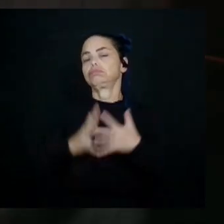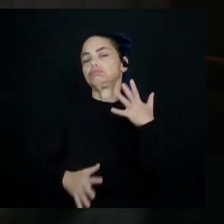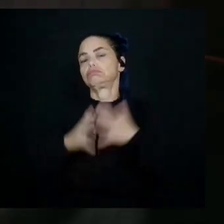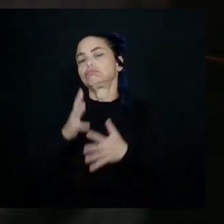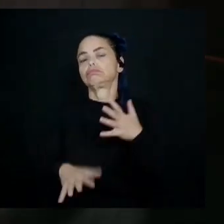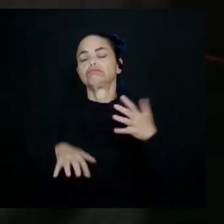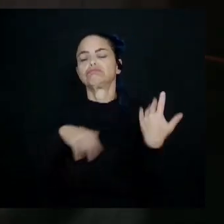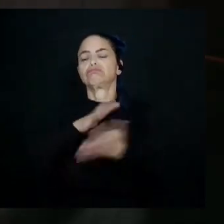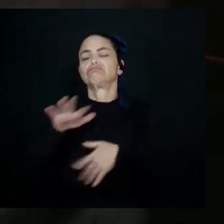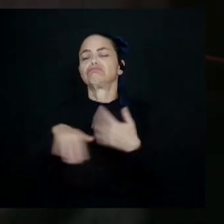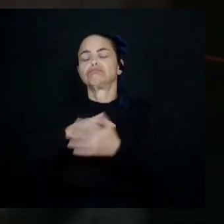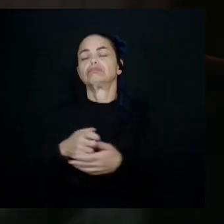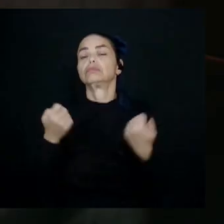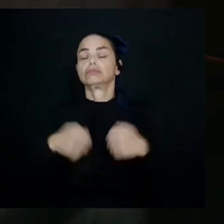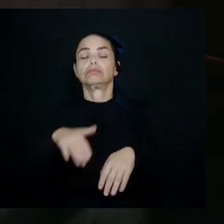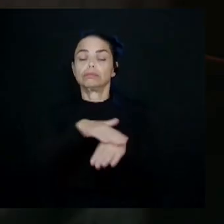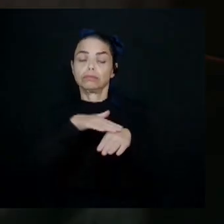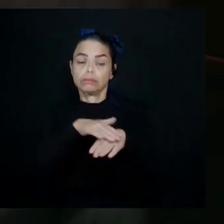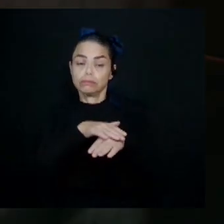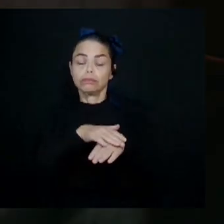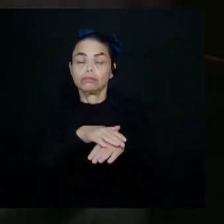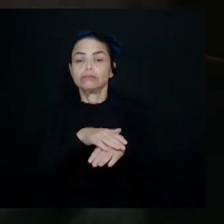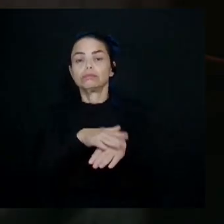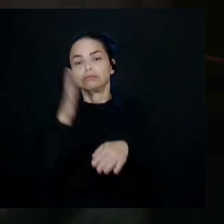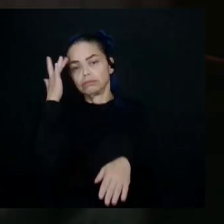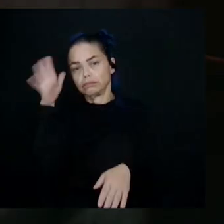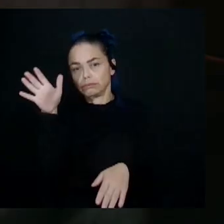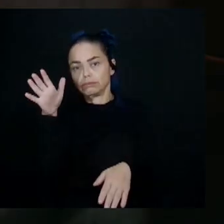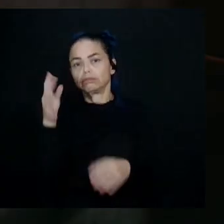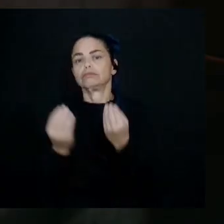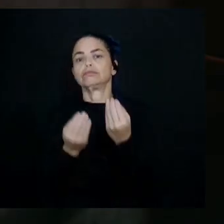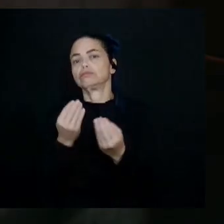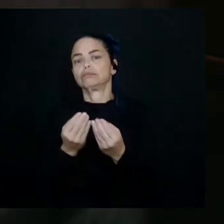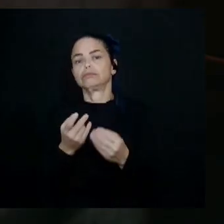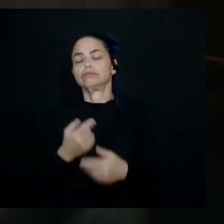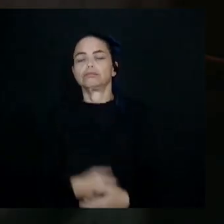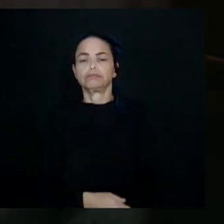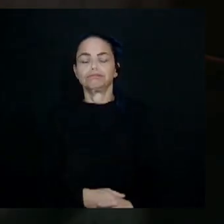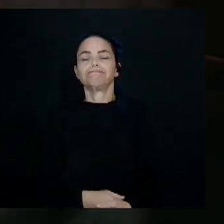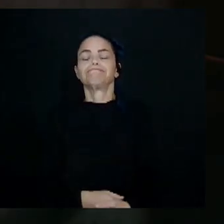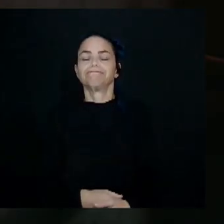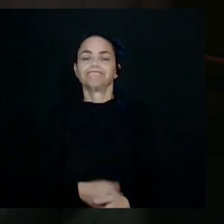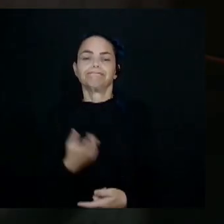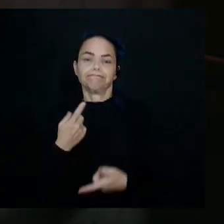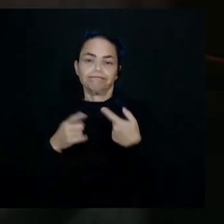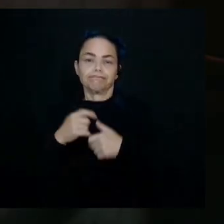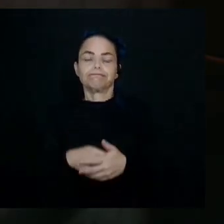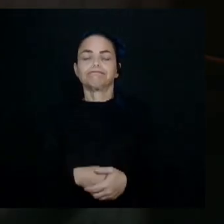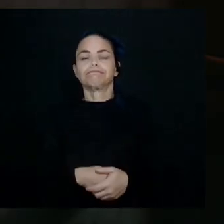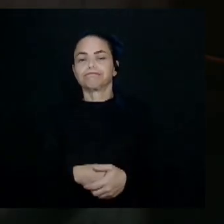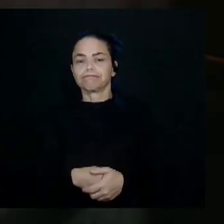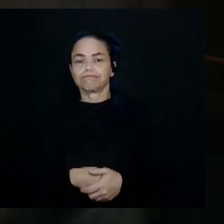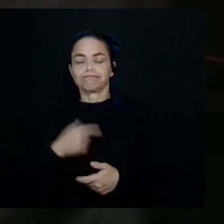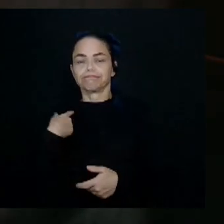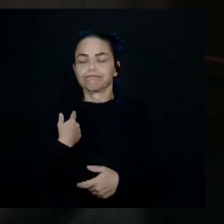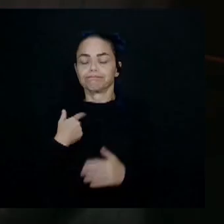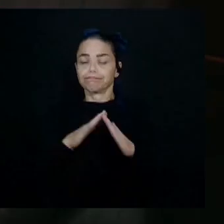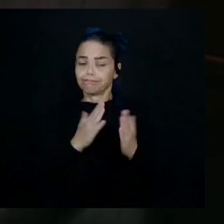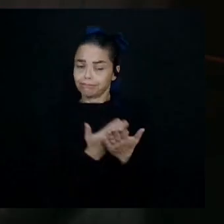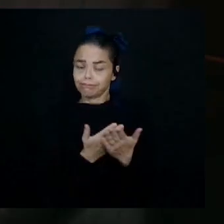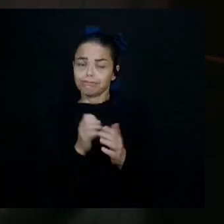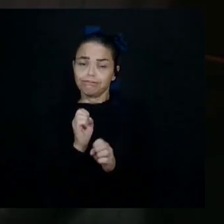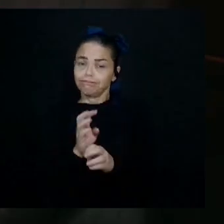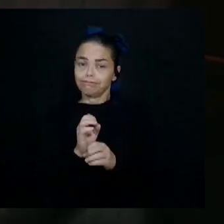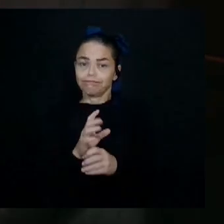precisa conversar e você não sabe como lidar com isso. Aí você fala, mas a escola tem que ensinar. Não, a